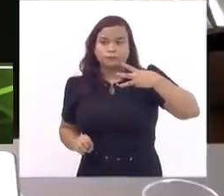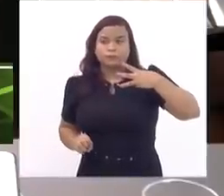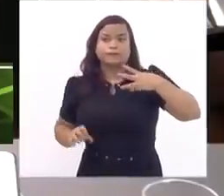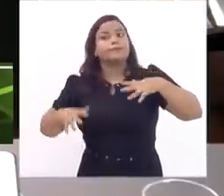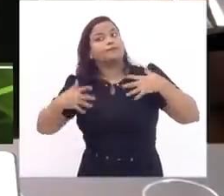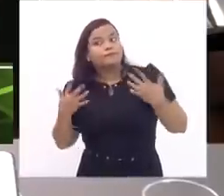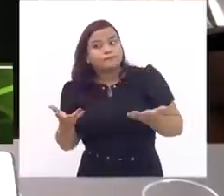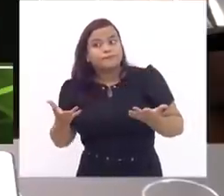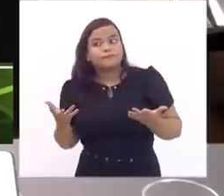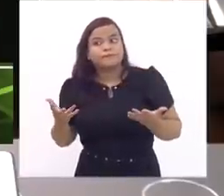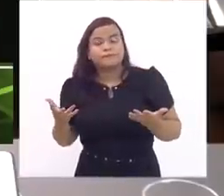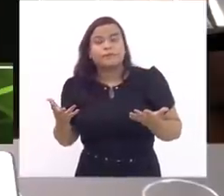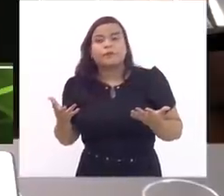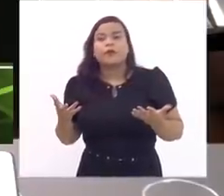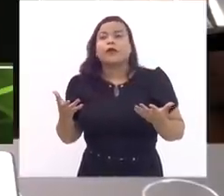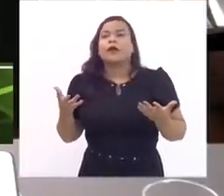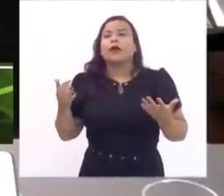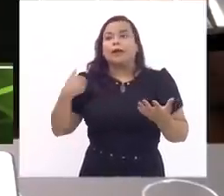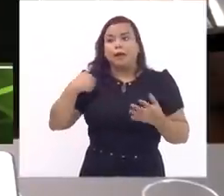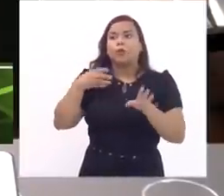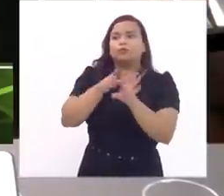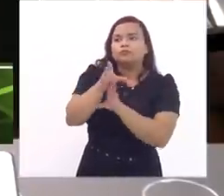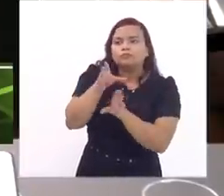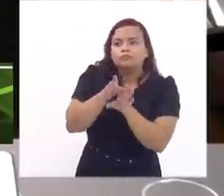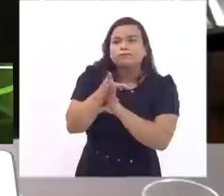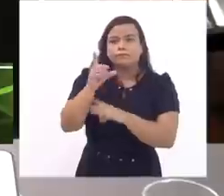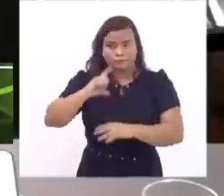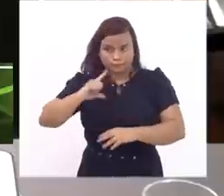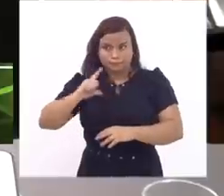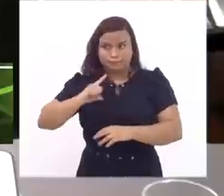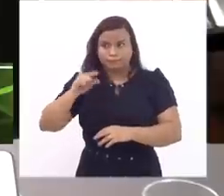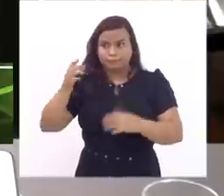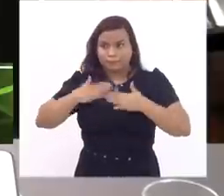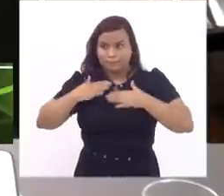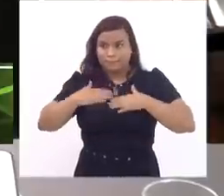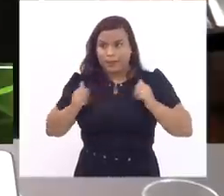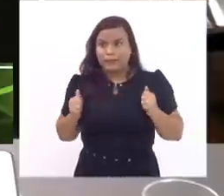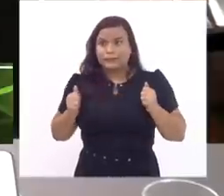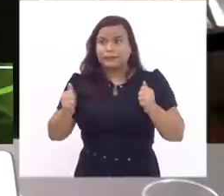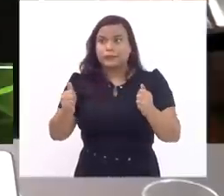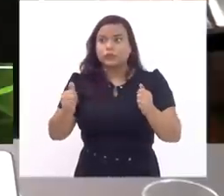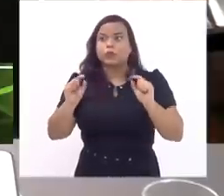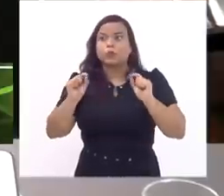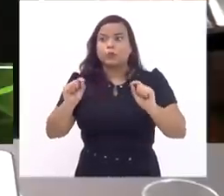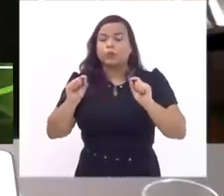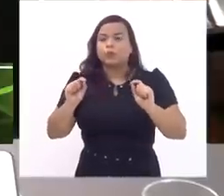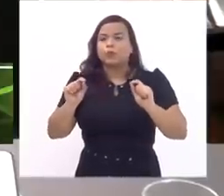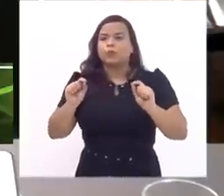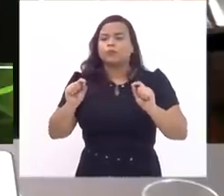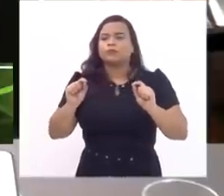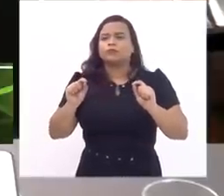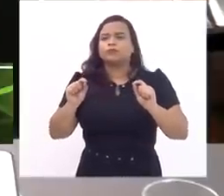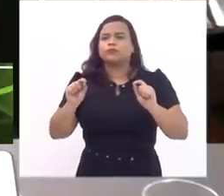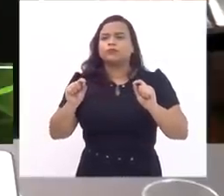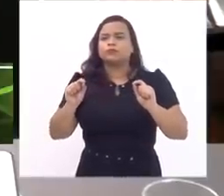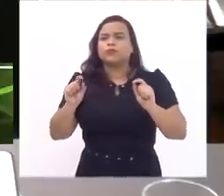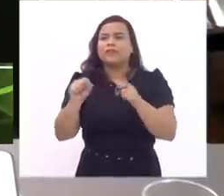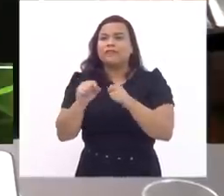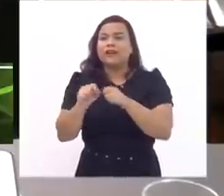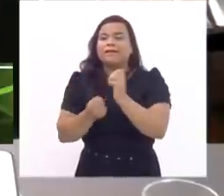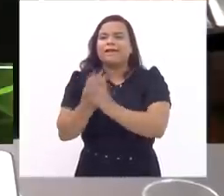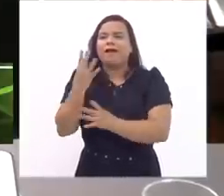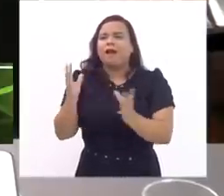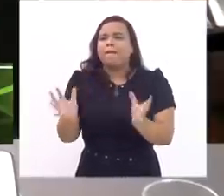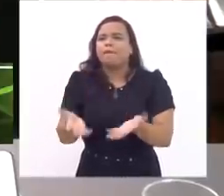Então, eu tinha orientado a minha assessoria que promovesse,